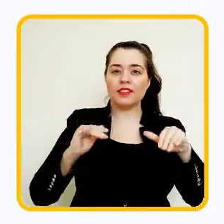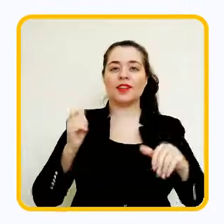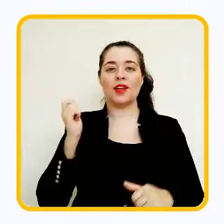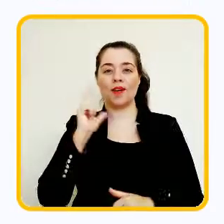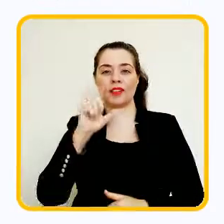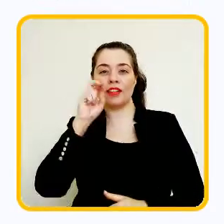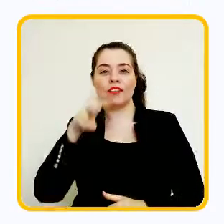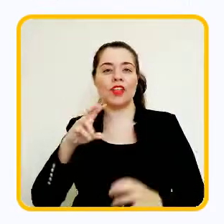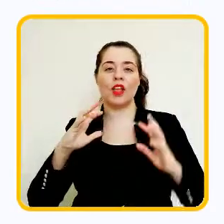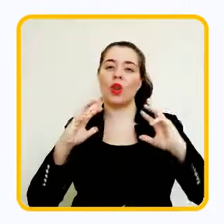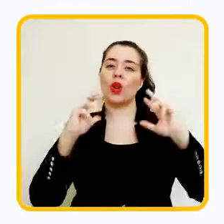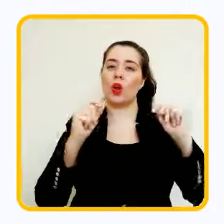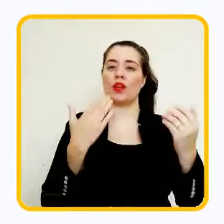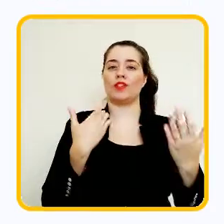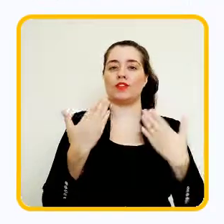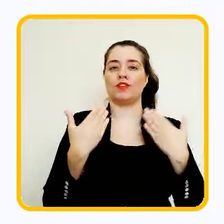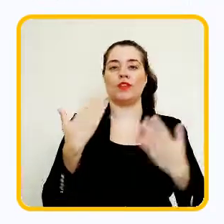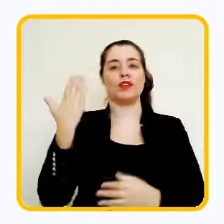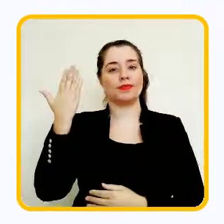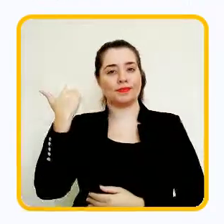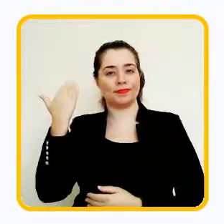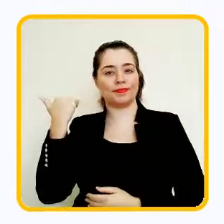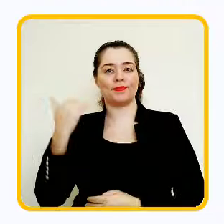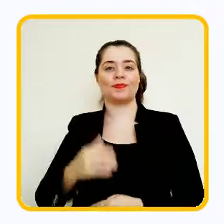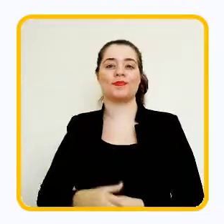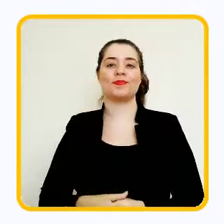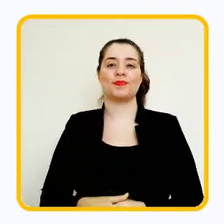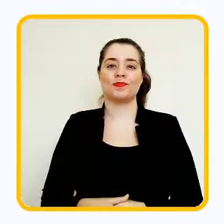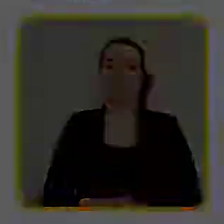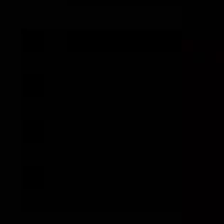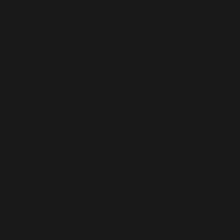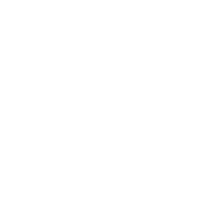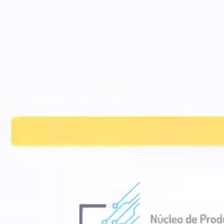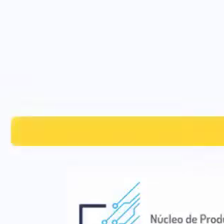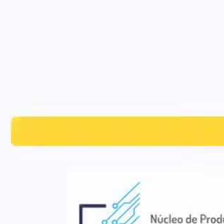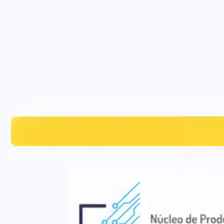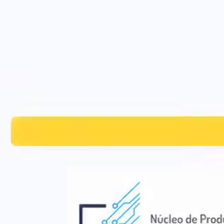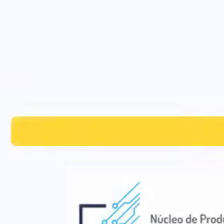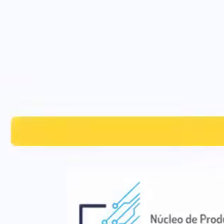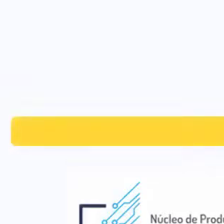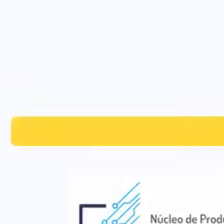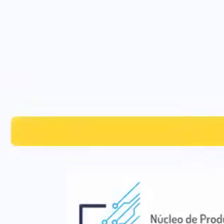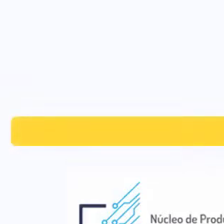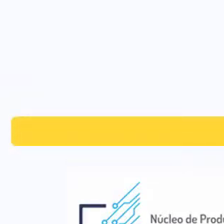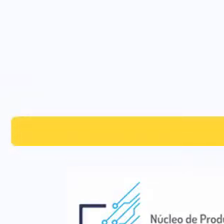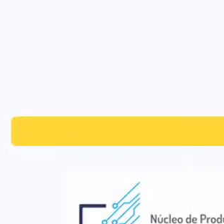sessões encerradas, você terá acesso a todas as conversas que já aconteceram.